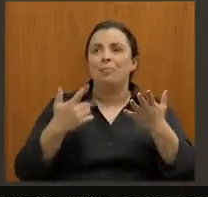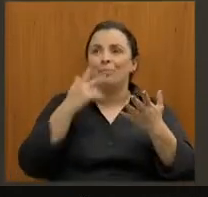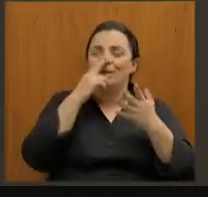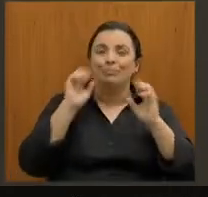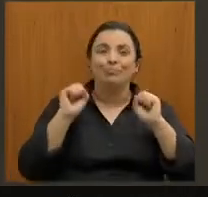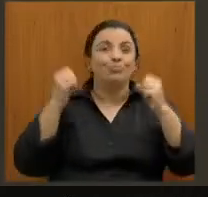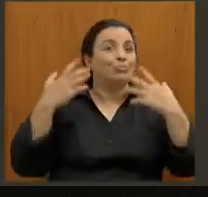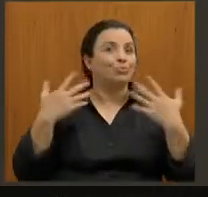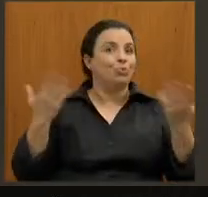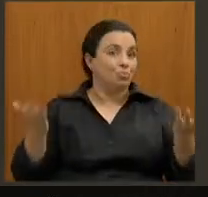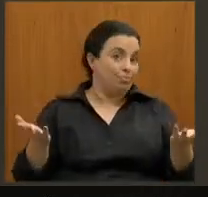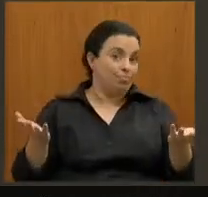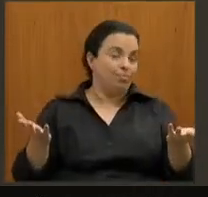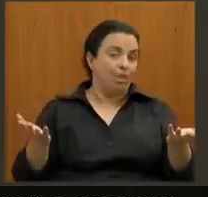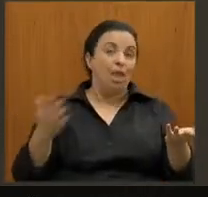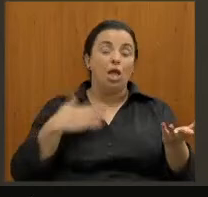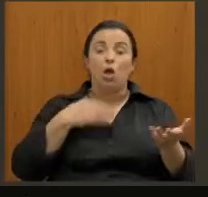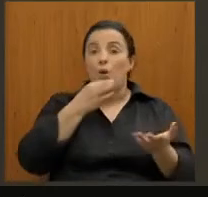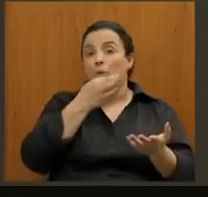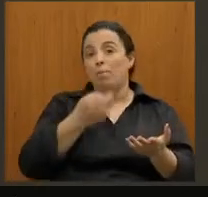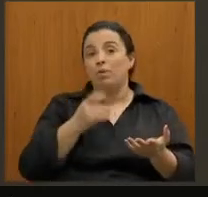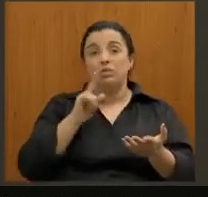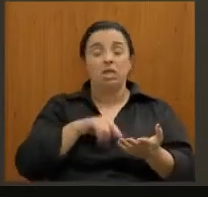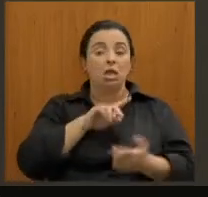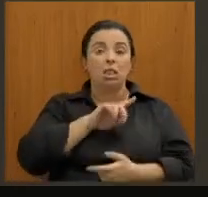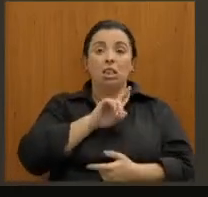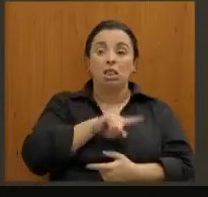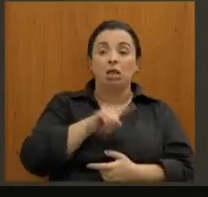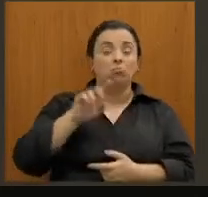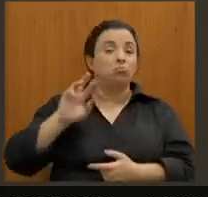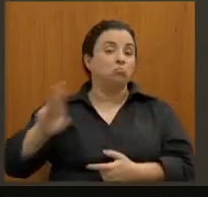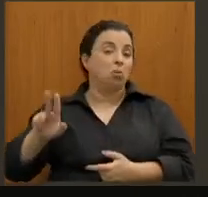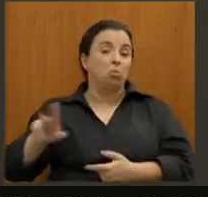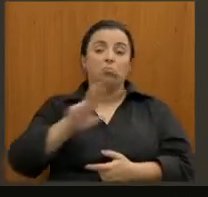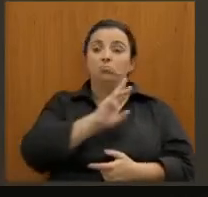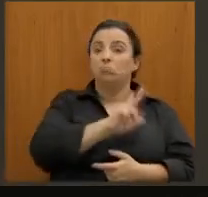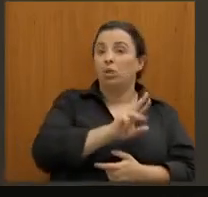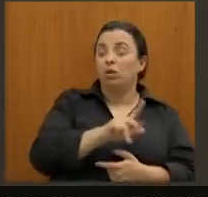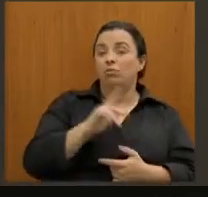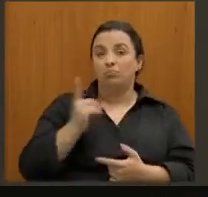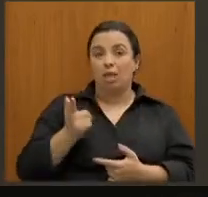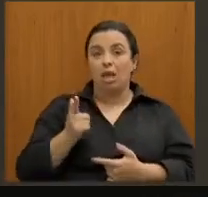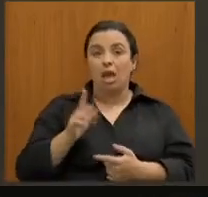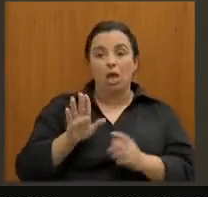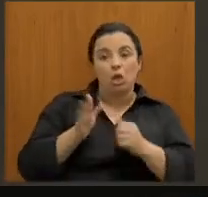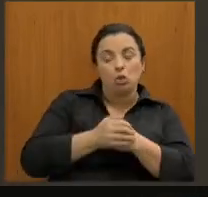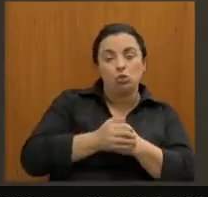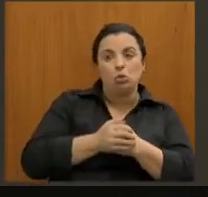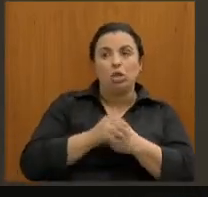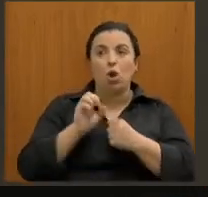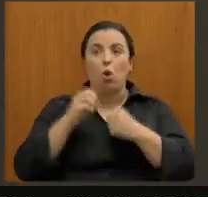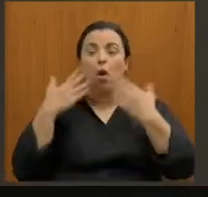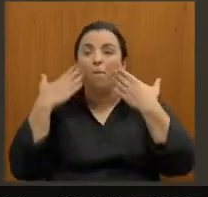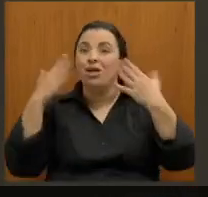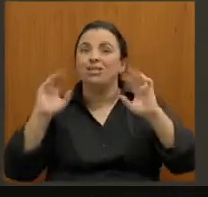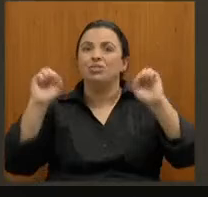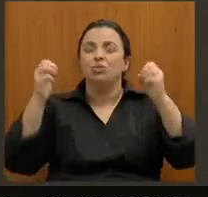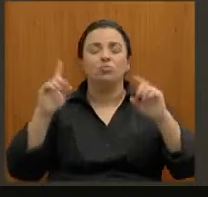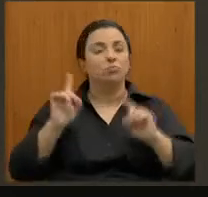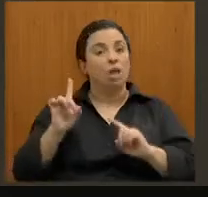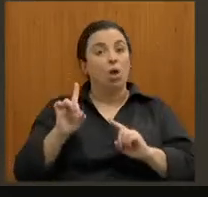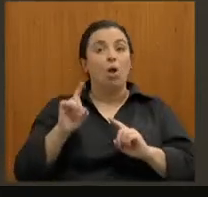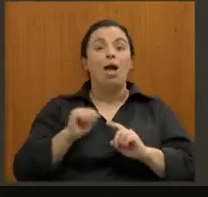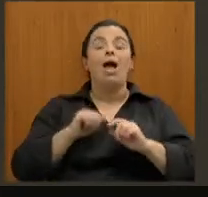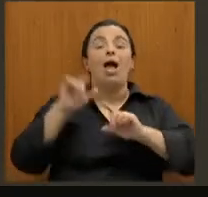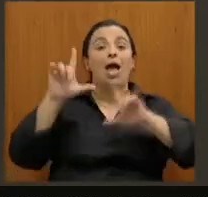situação na minha opinião nenhum nem outro nem deixar invisível nem espetacularizar isso a imprensa tem